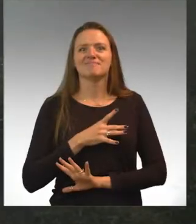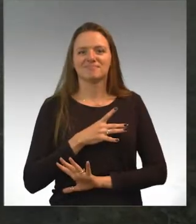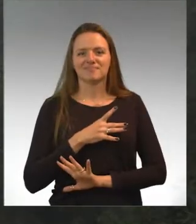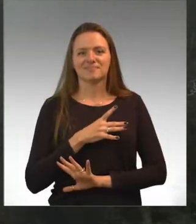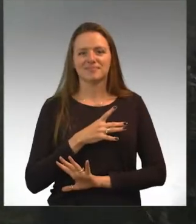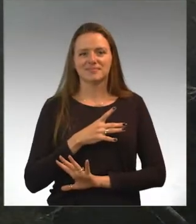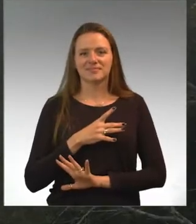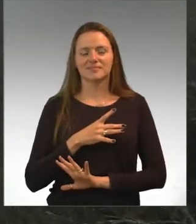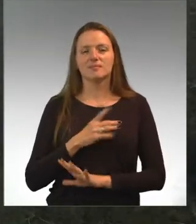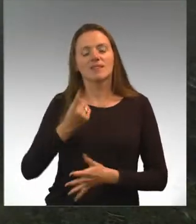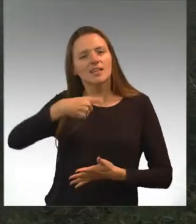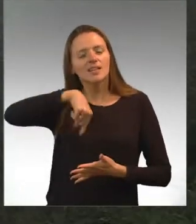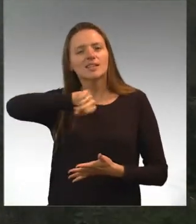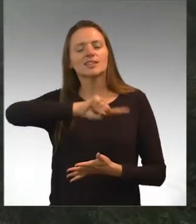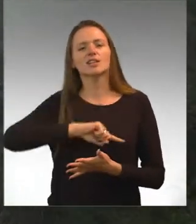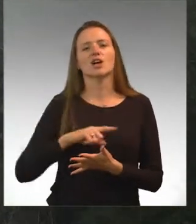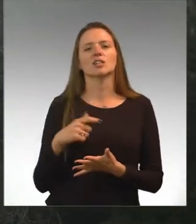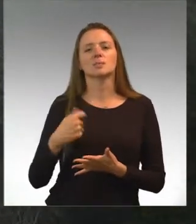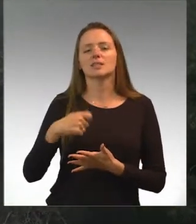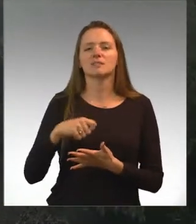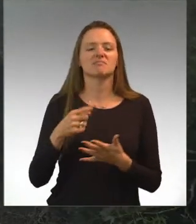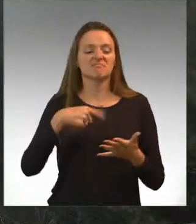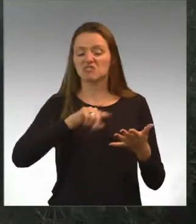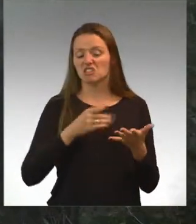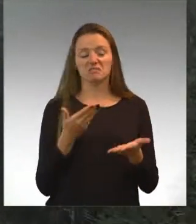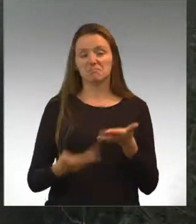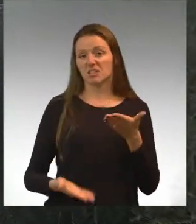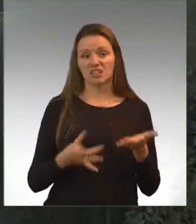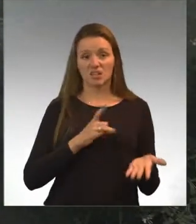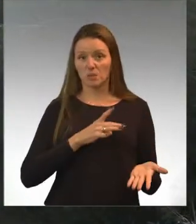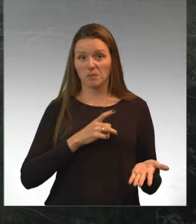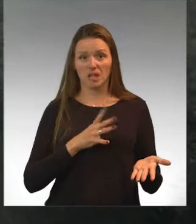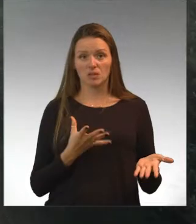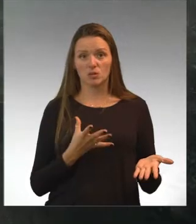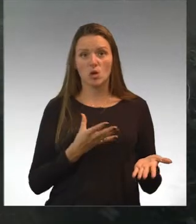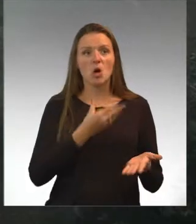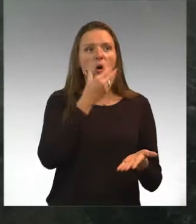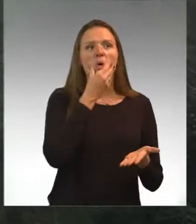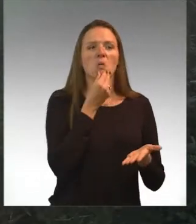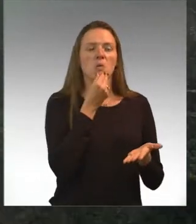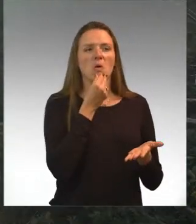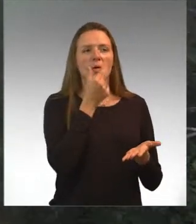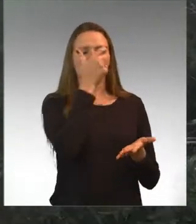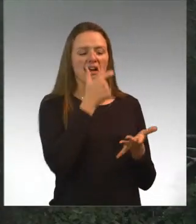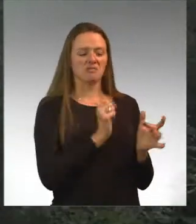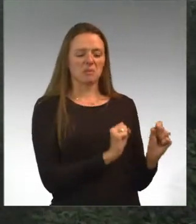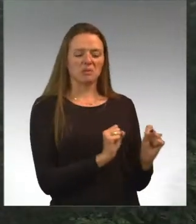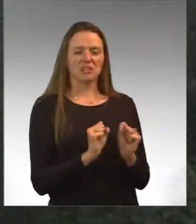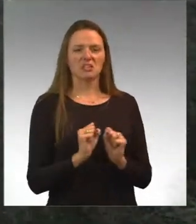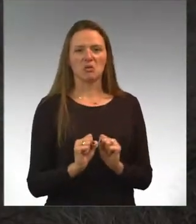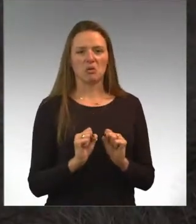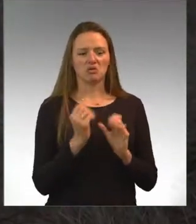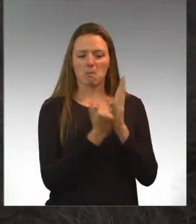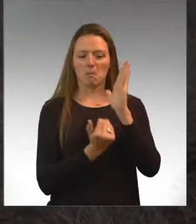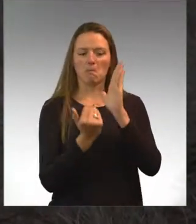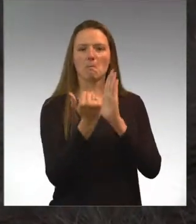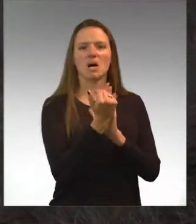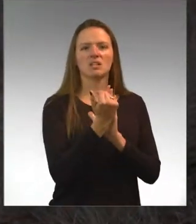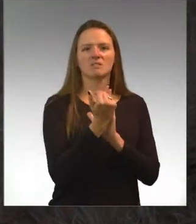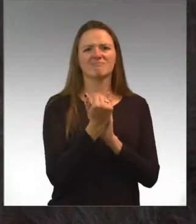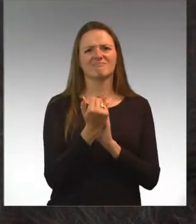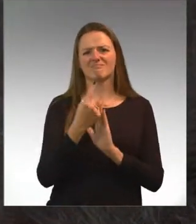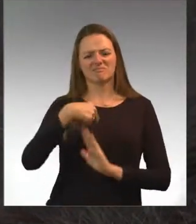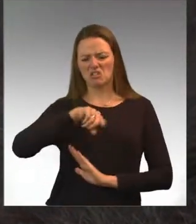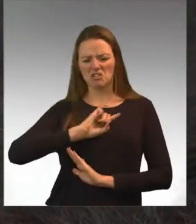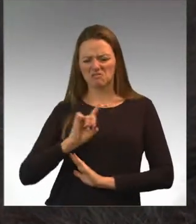E nós precisamos de medo, nós perdemos o medo. O homem acha que é onipotente, nada, não valemos